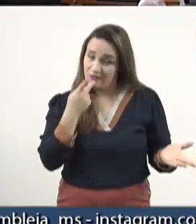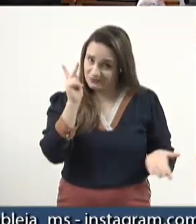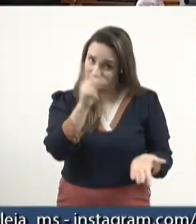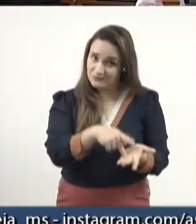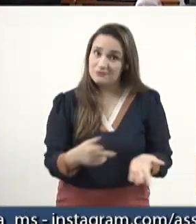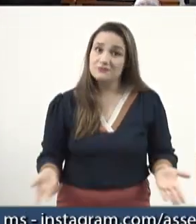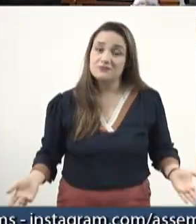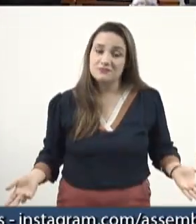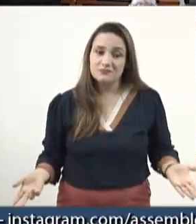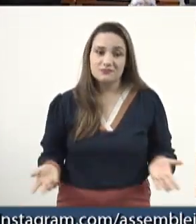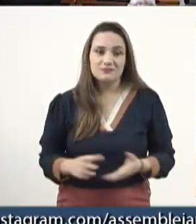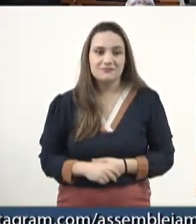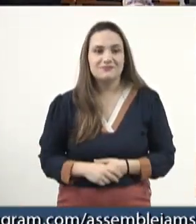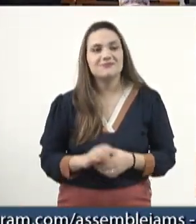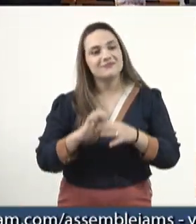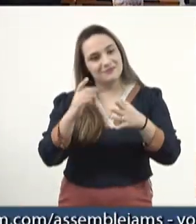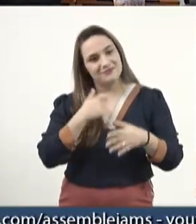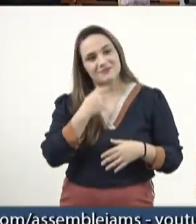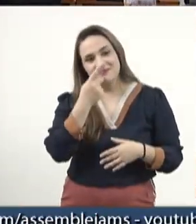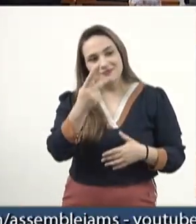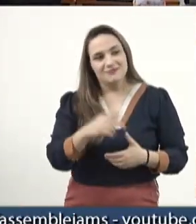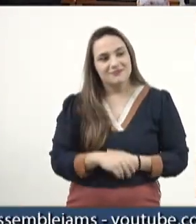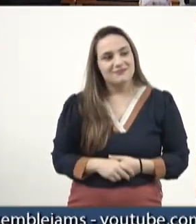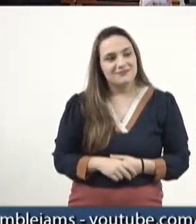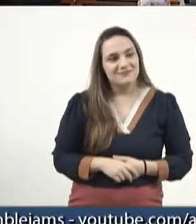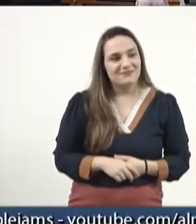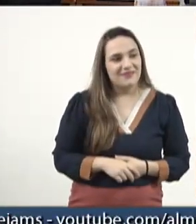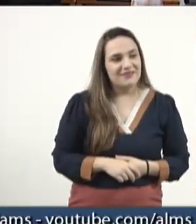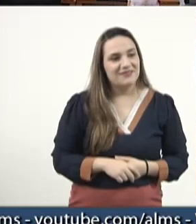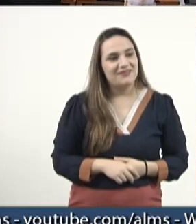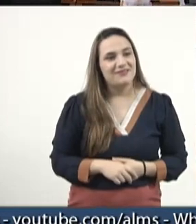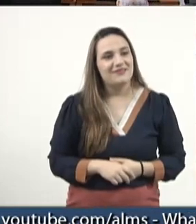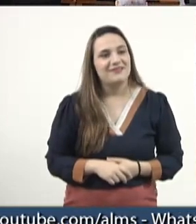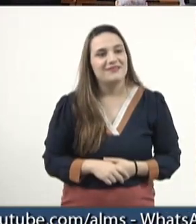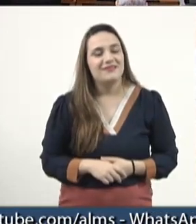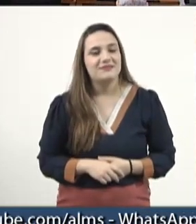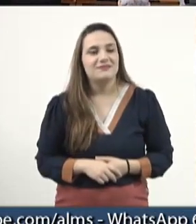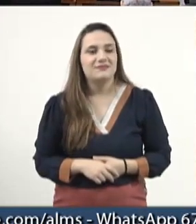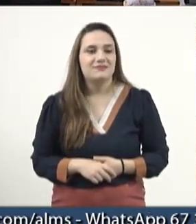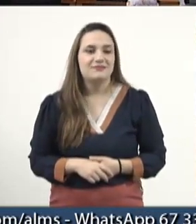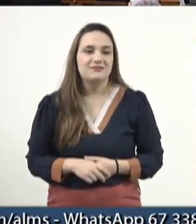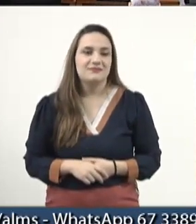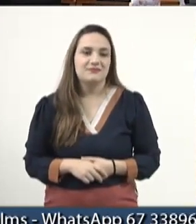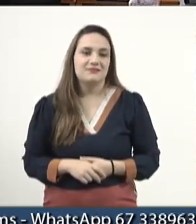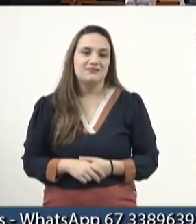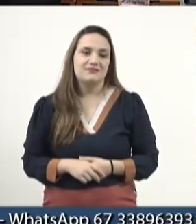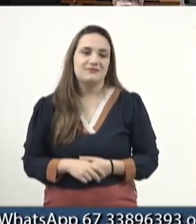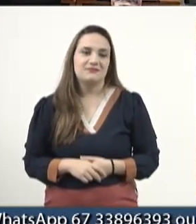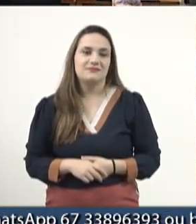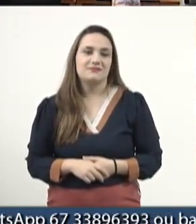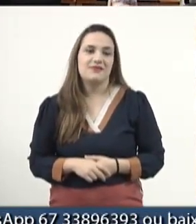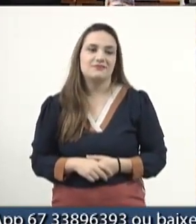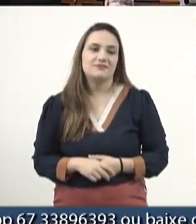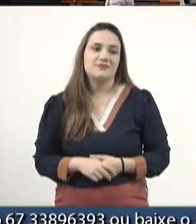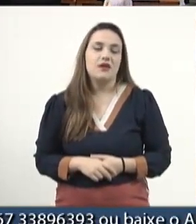verdade. Me concede uma parte? Está concedido. Deputado Pedro Kemp,